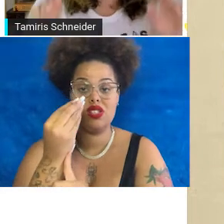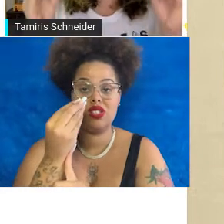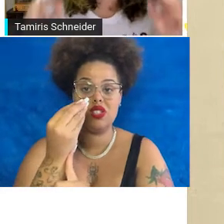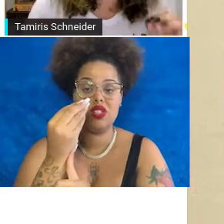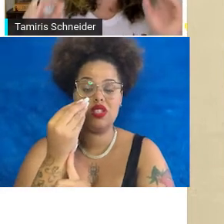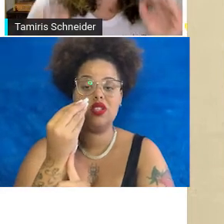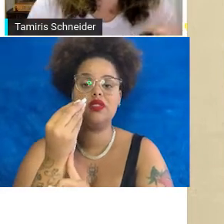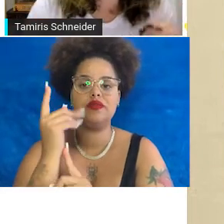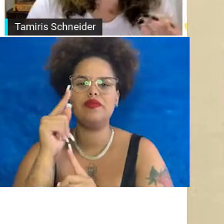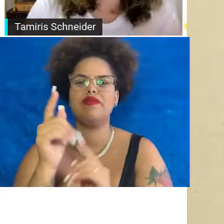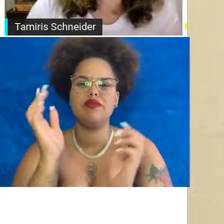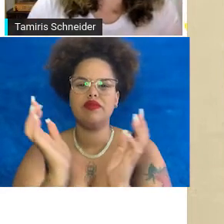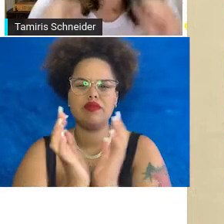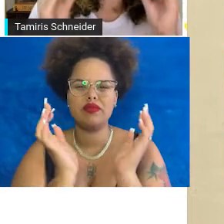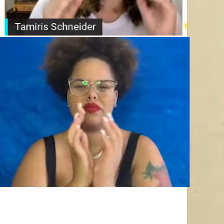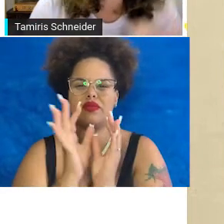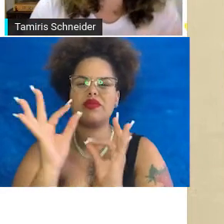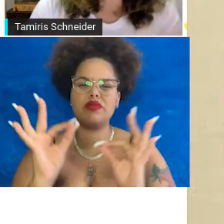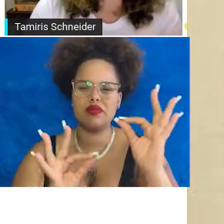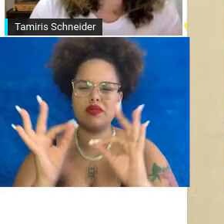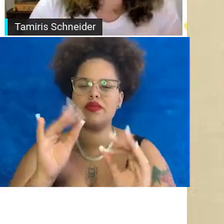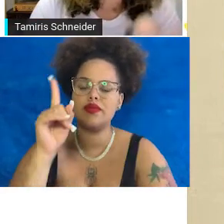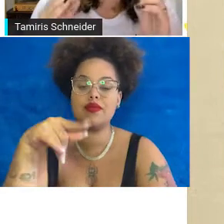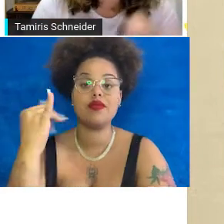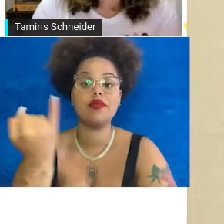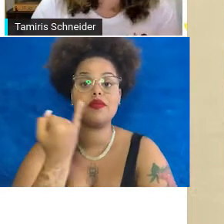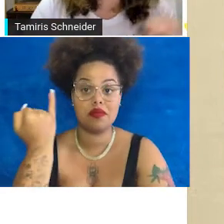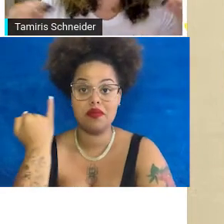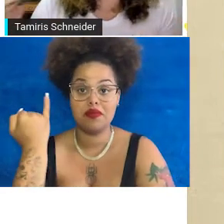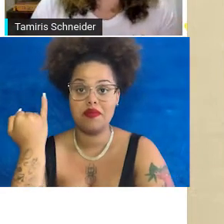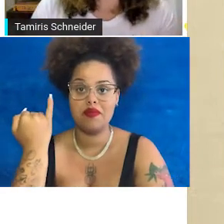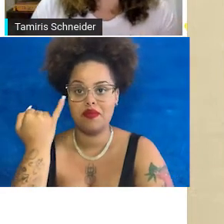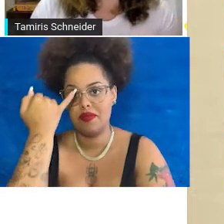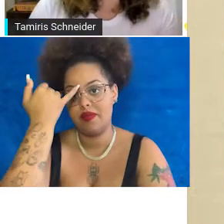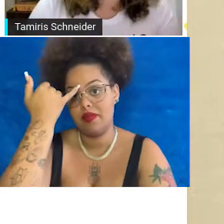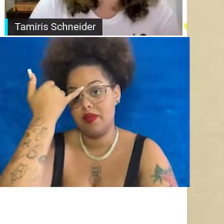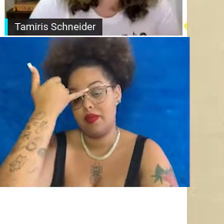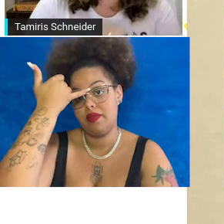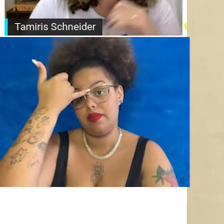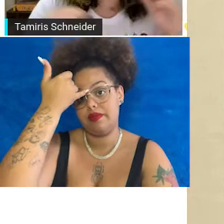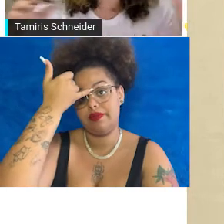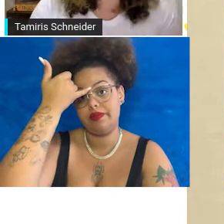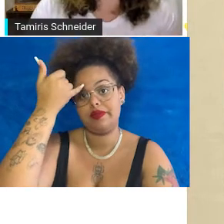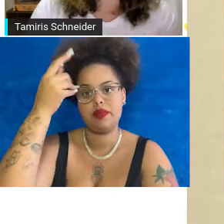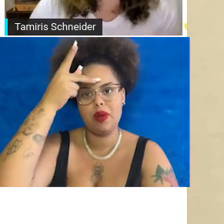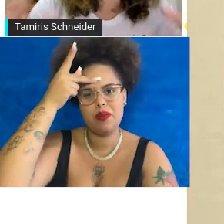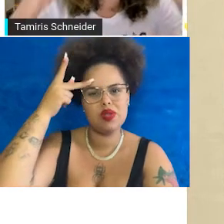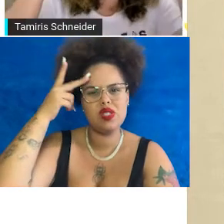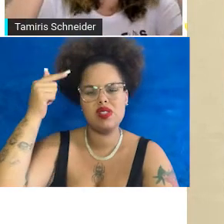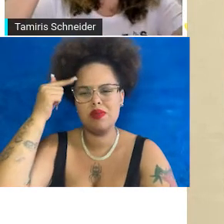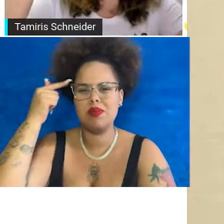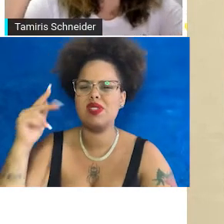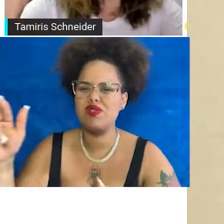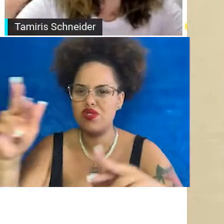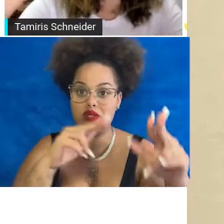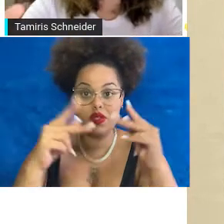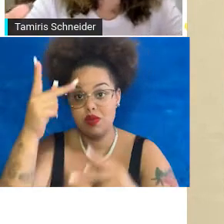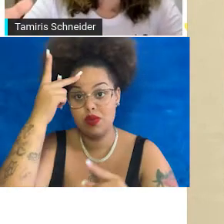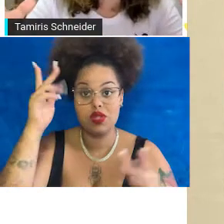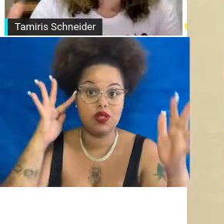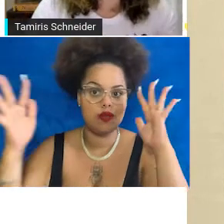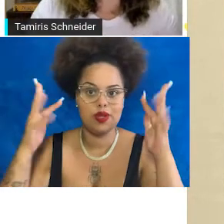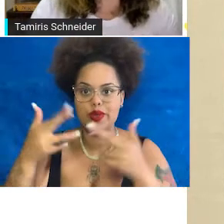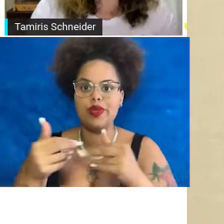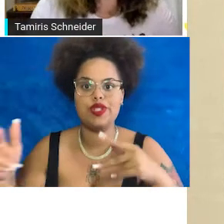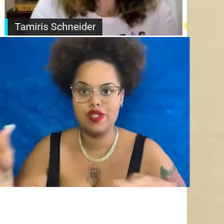departamento, esse tipo de organização é essencial. Você está lidando com pessoas, pessoas pensam diferente, pessoas imaginam